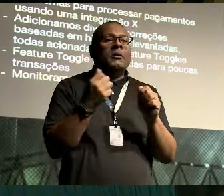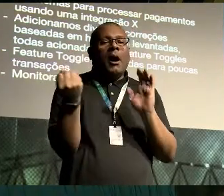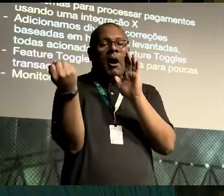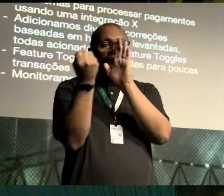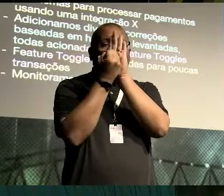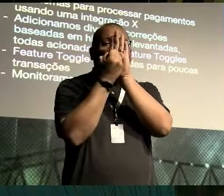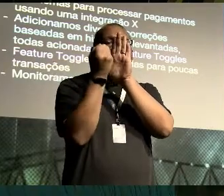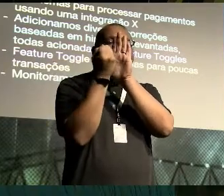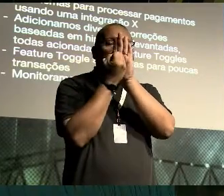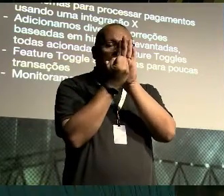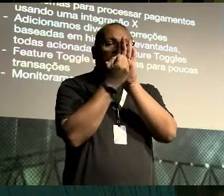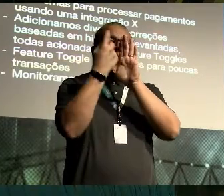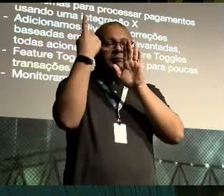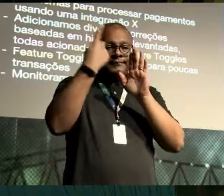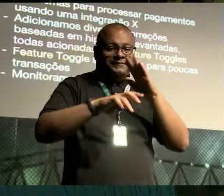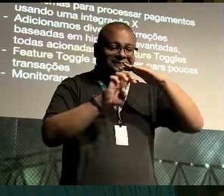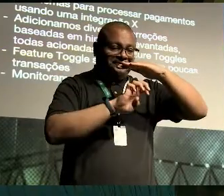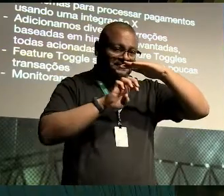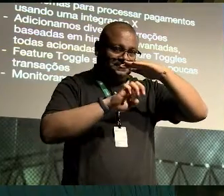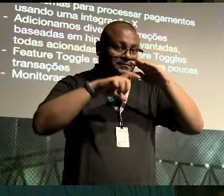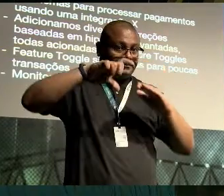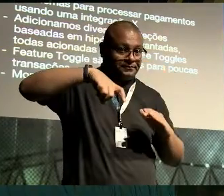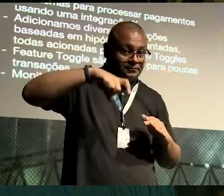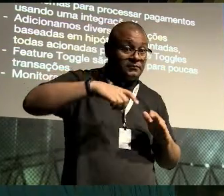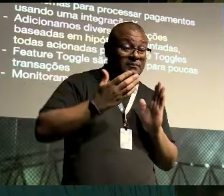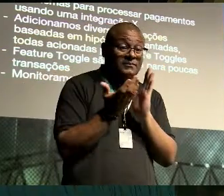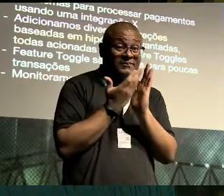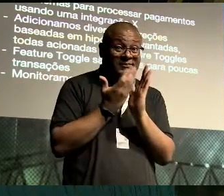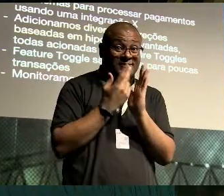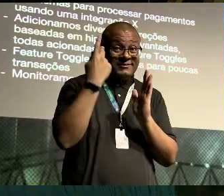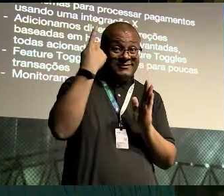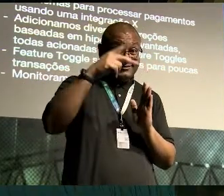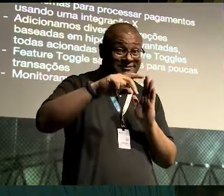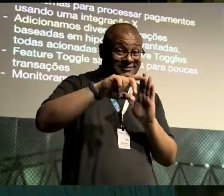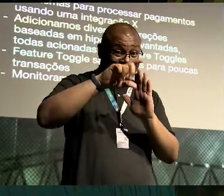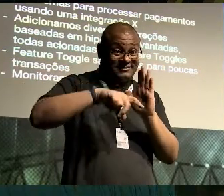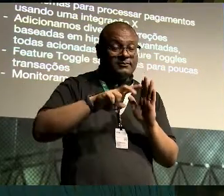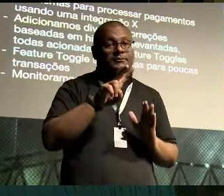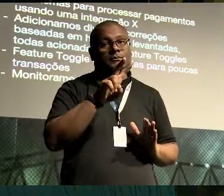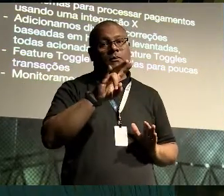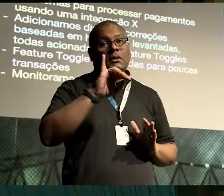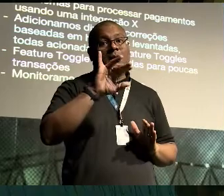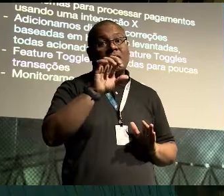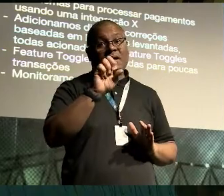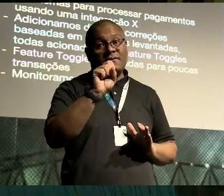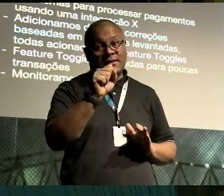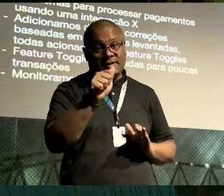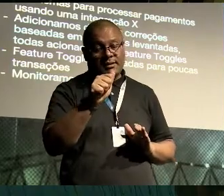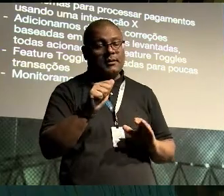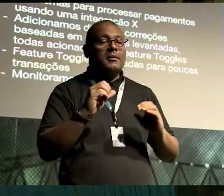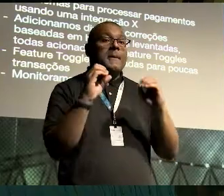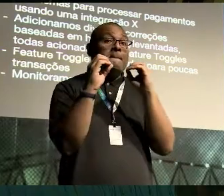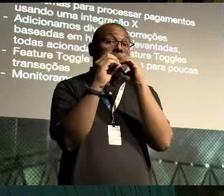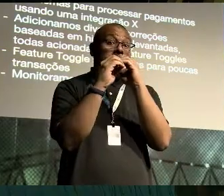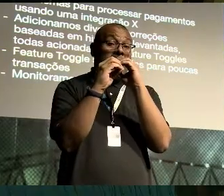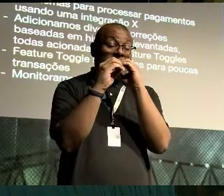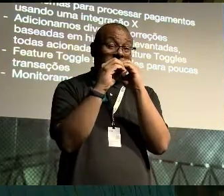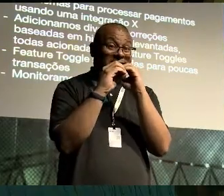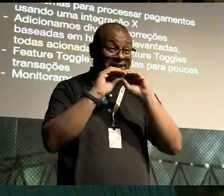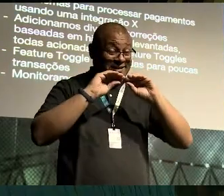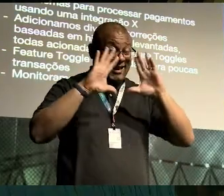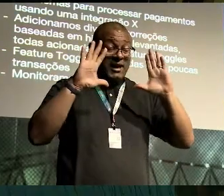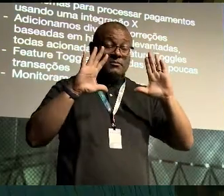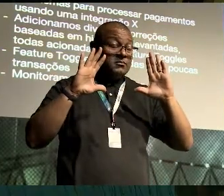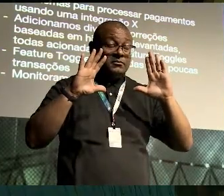vai ter integração com os emissores, e nem sempre a documentação da bandeira, da Visa, da Master, por exemplo, está 100% clara. Tem alguma coisa que